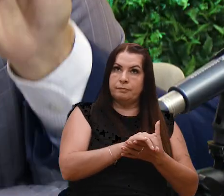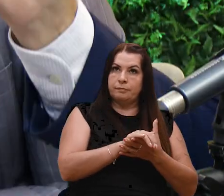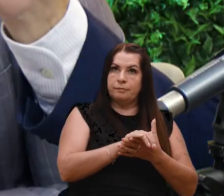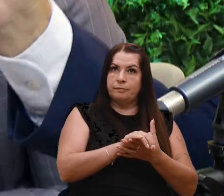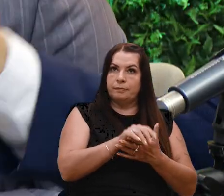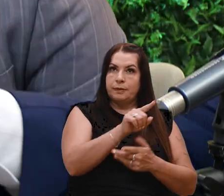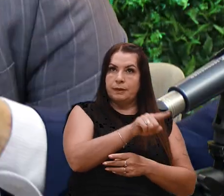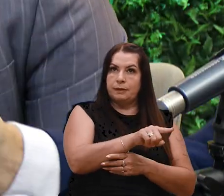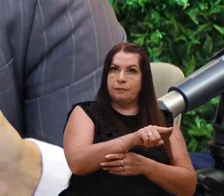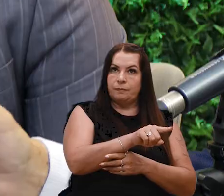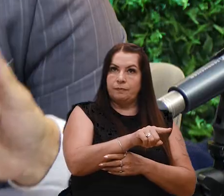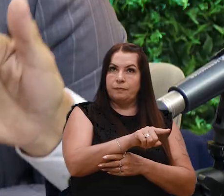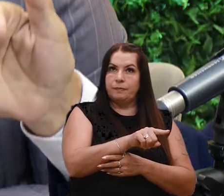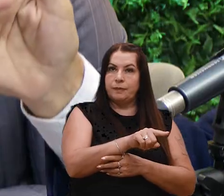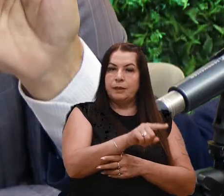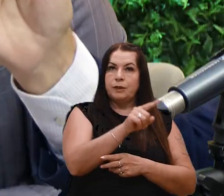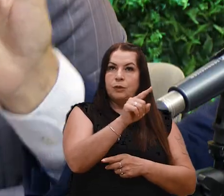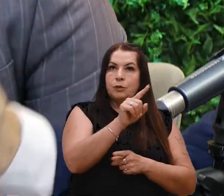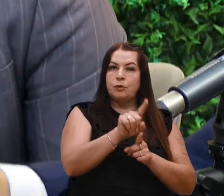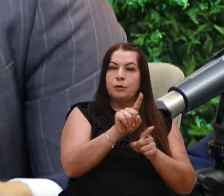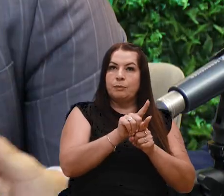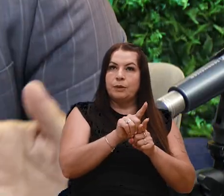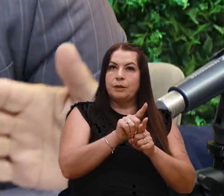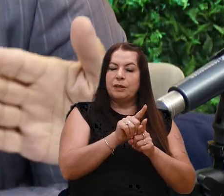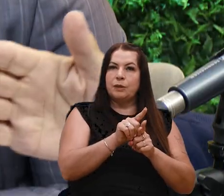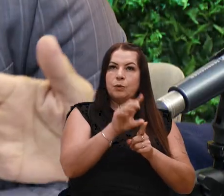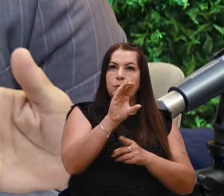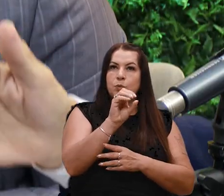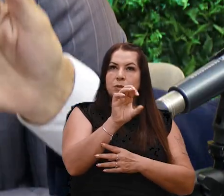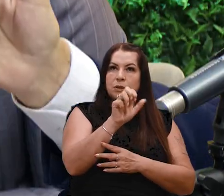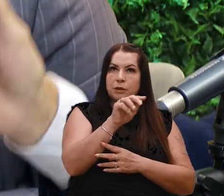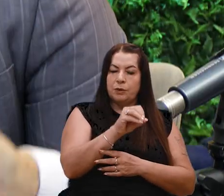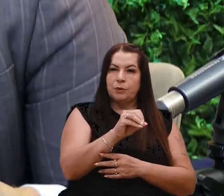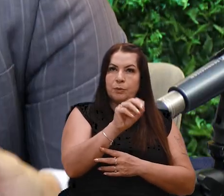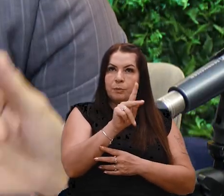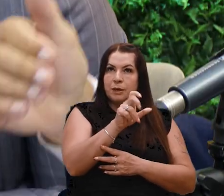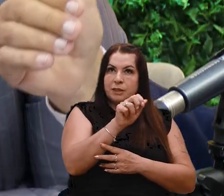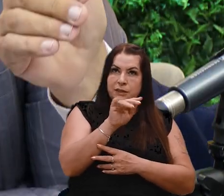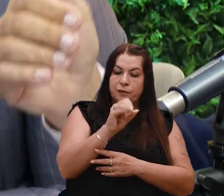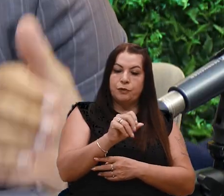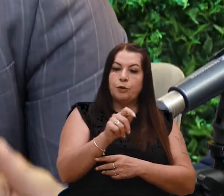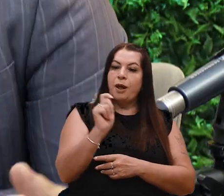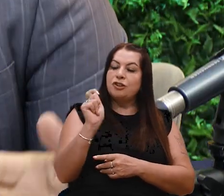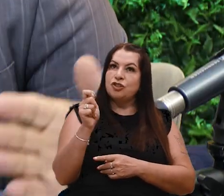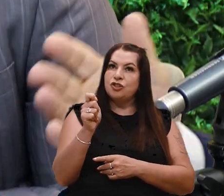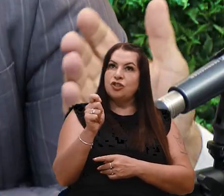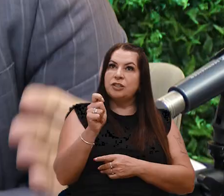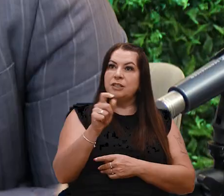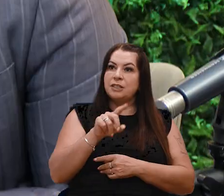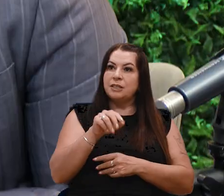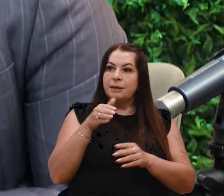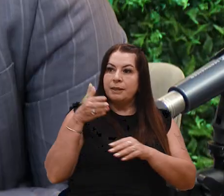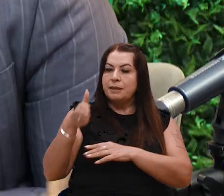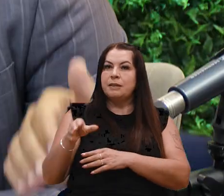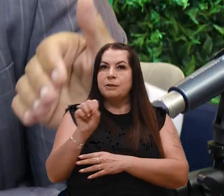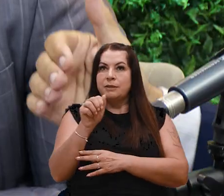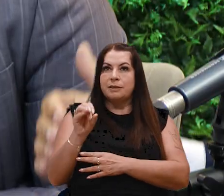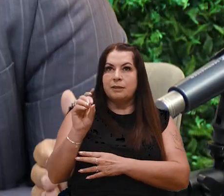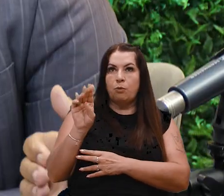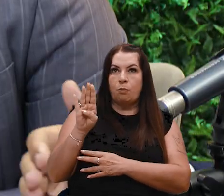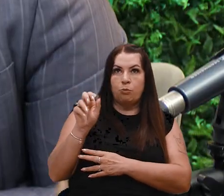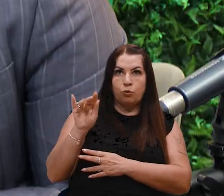bioceânica, que vai ligar lá no Chile, o Oceano Pacífico, passando pela Argentina, entrando em São Borja, passando pelo nosso